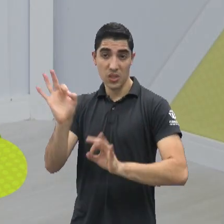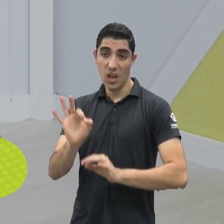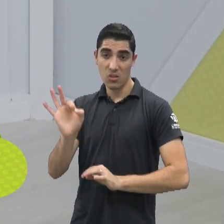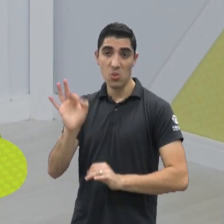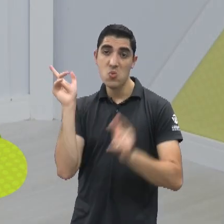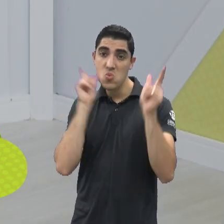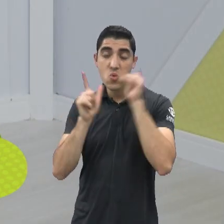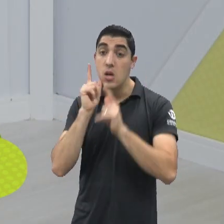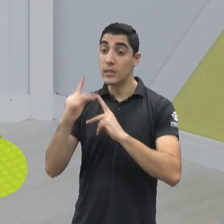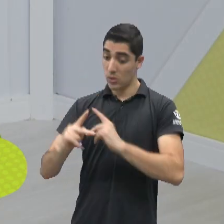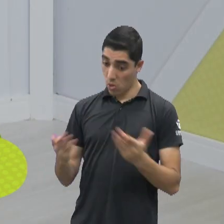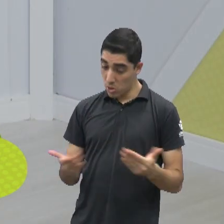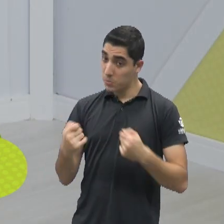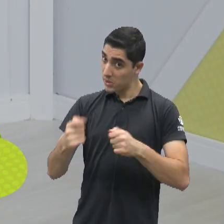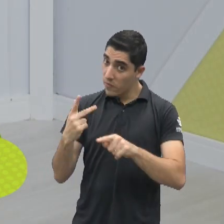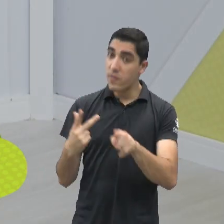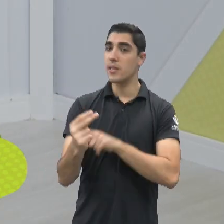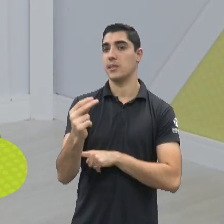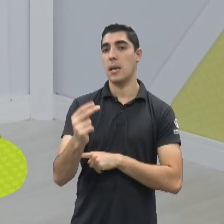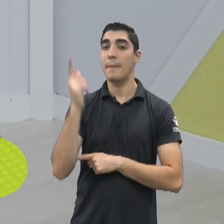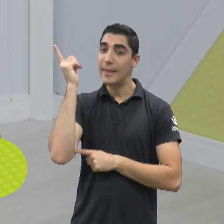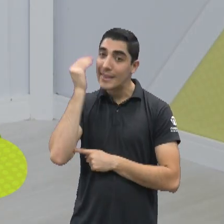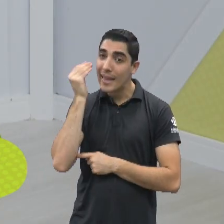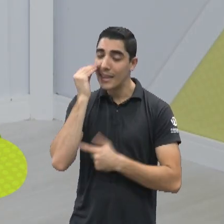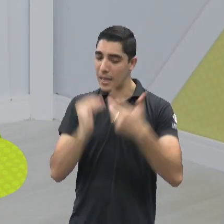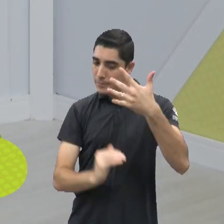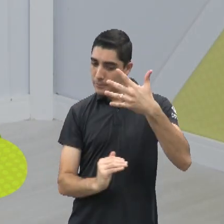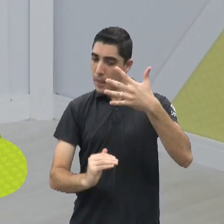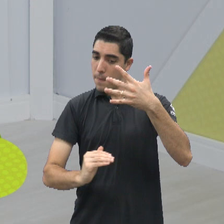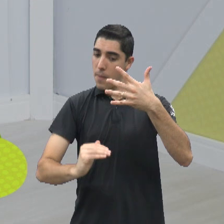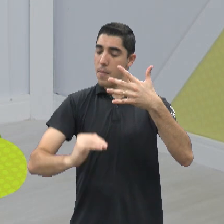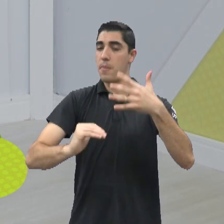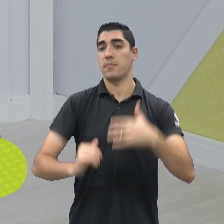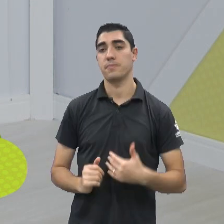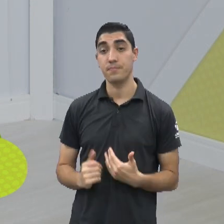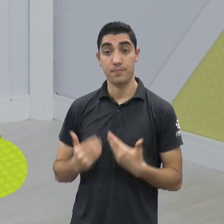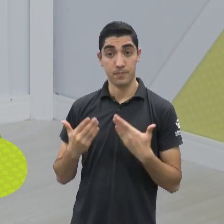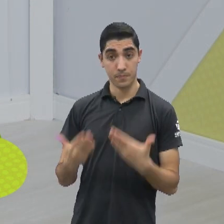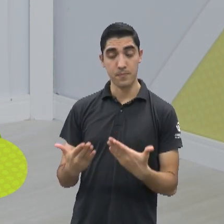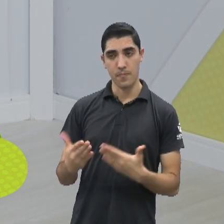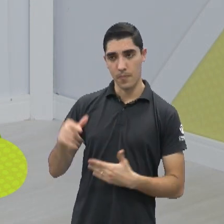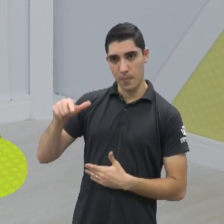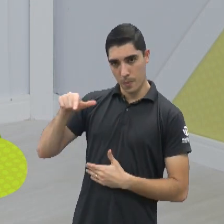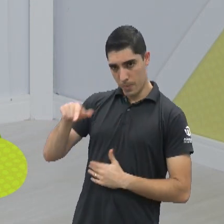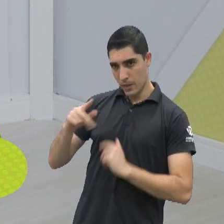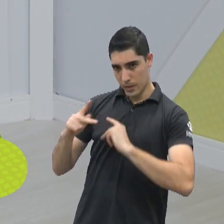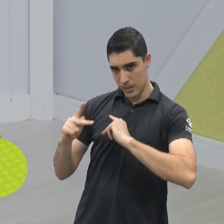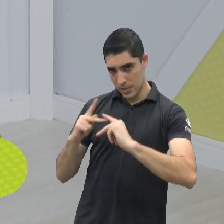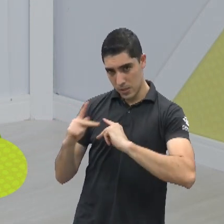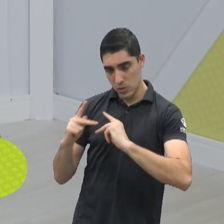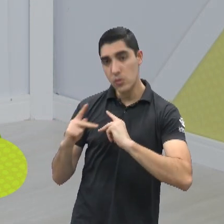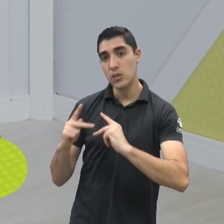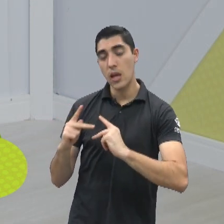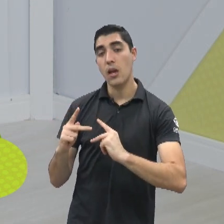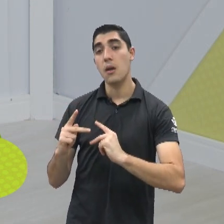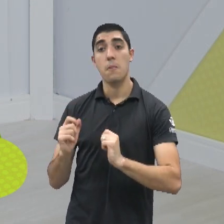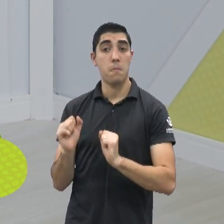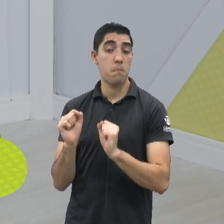aí para tentar escalar aí a tabela de classificação. E os comandados do Regis Marrelli podem ter